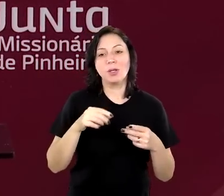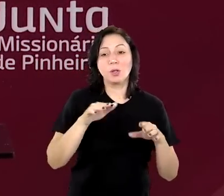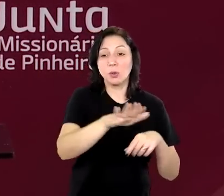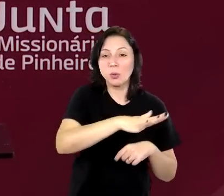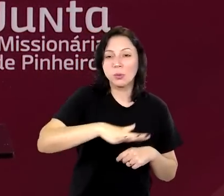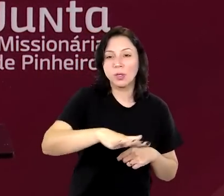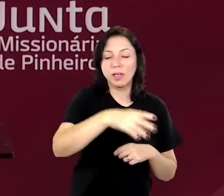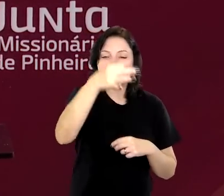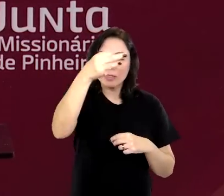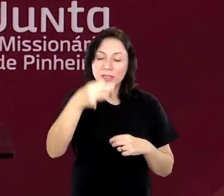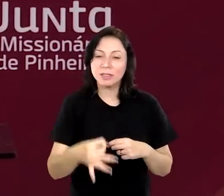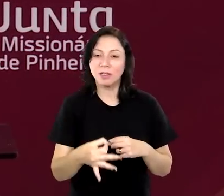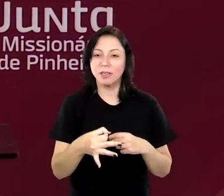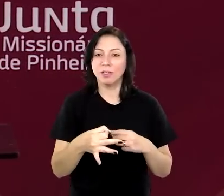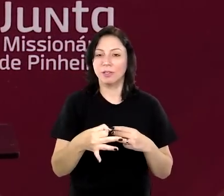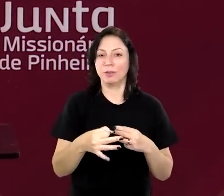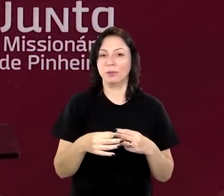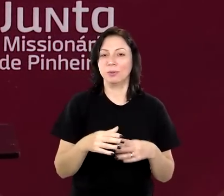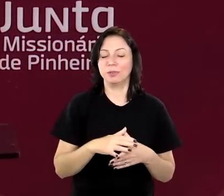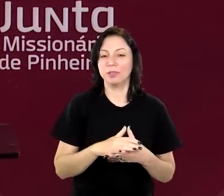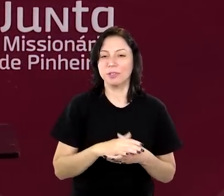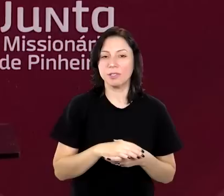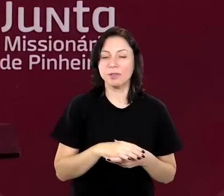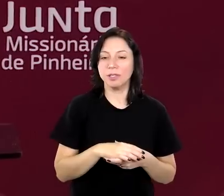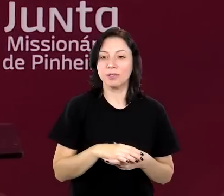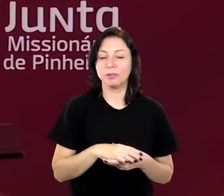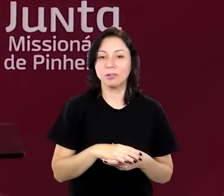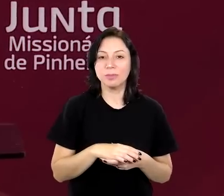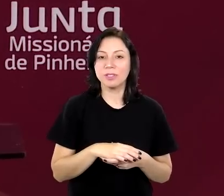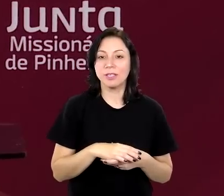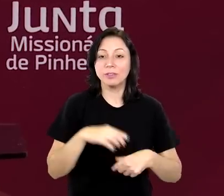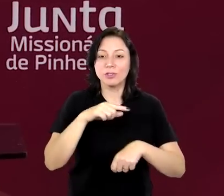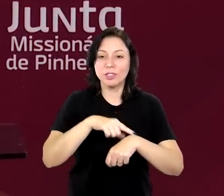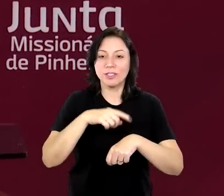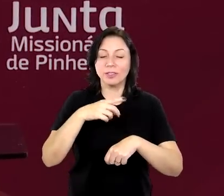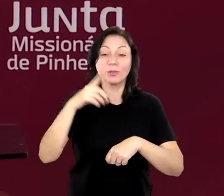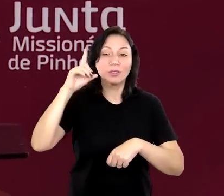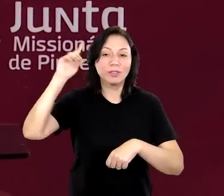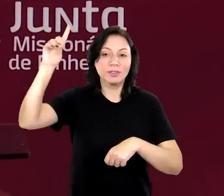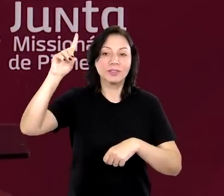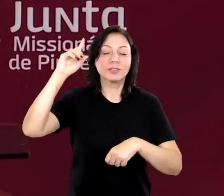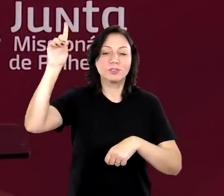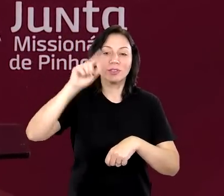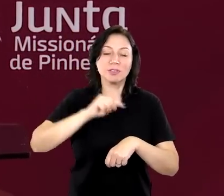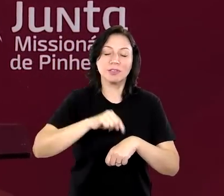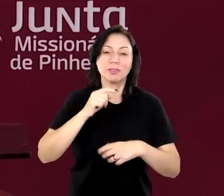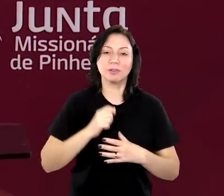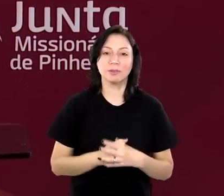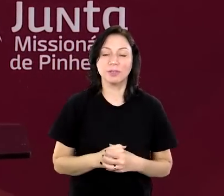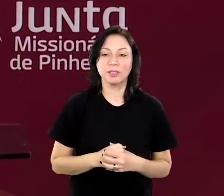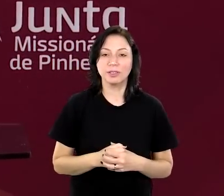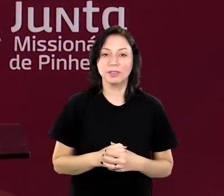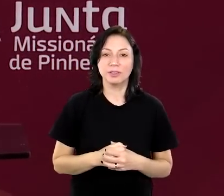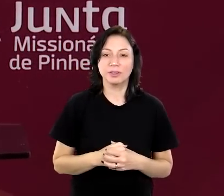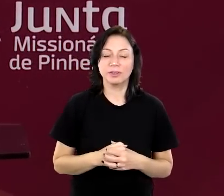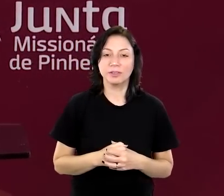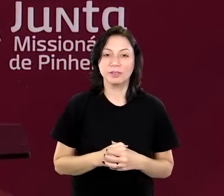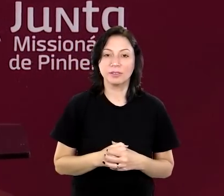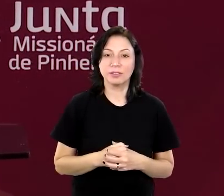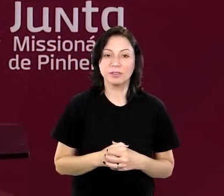gera temor e perplexidade. Mas, em quarto lugar, o desafio de Deus,